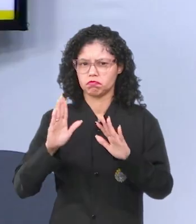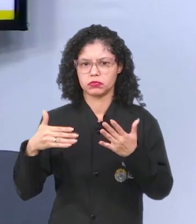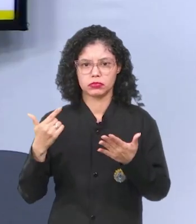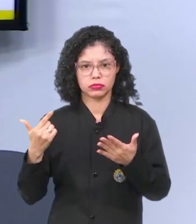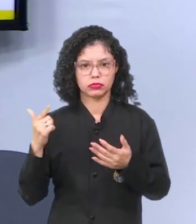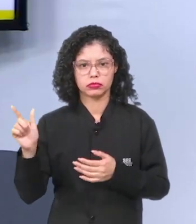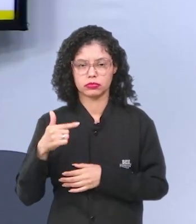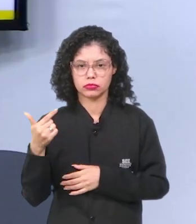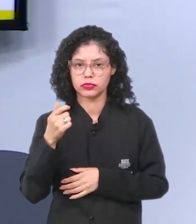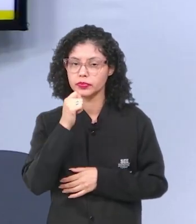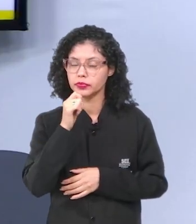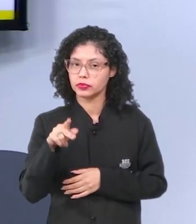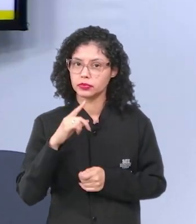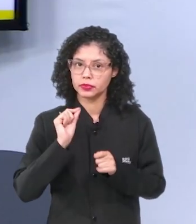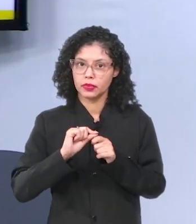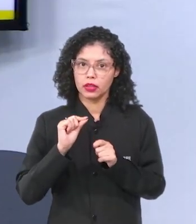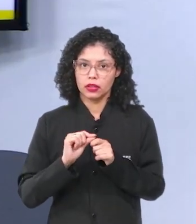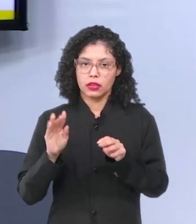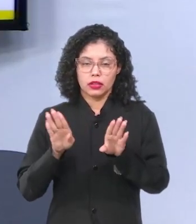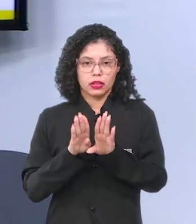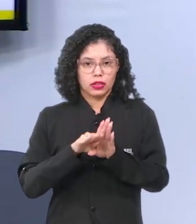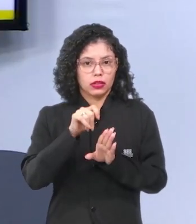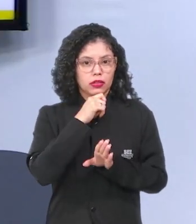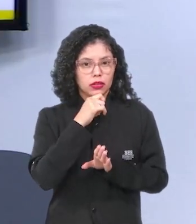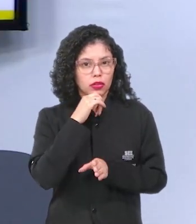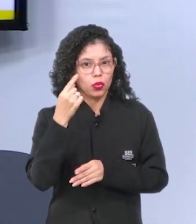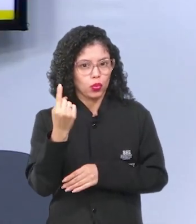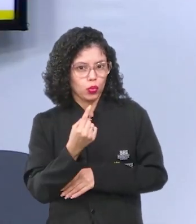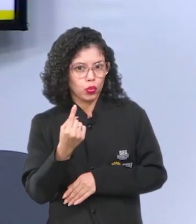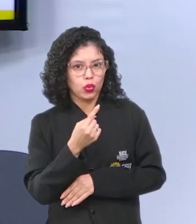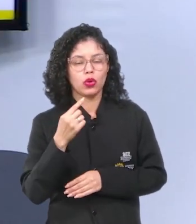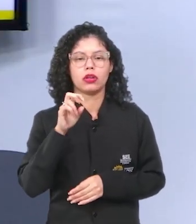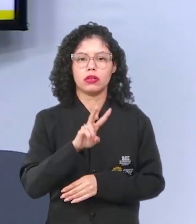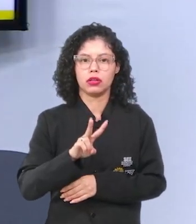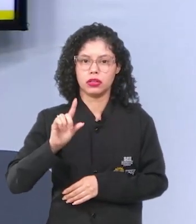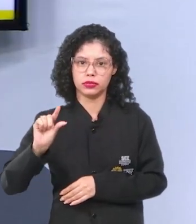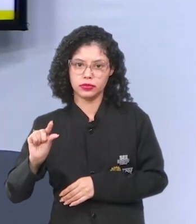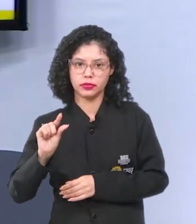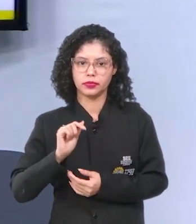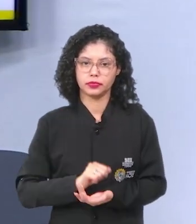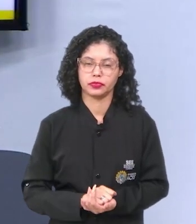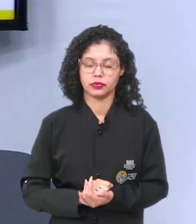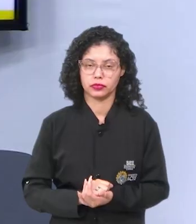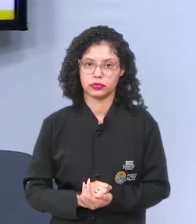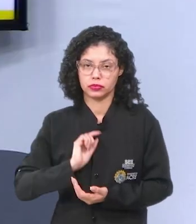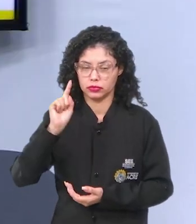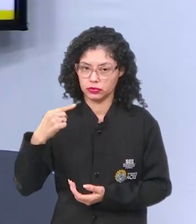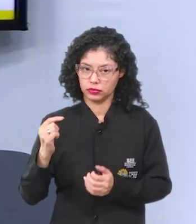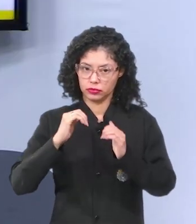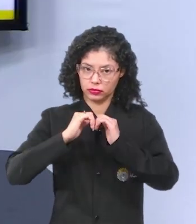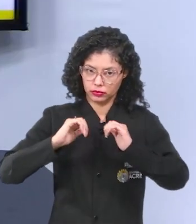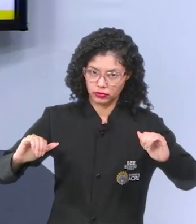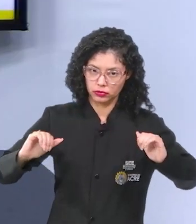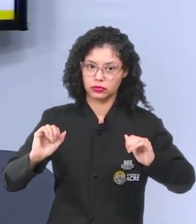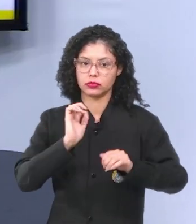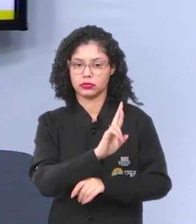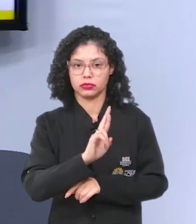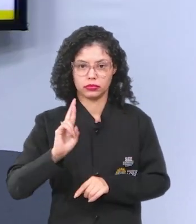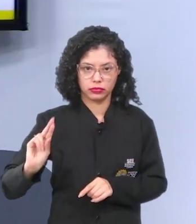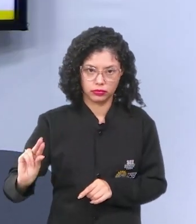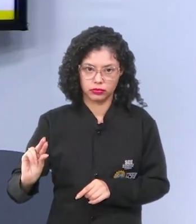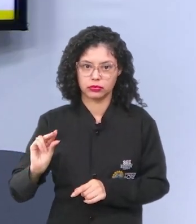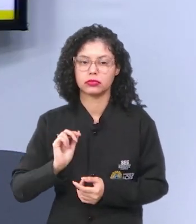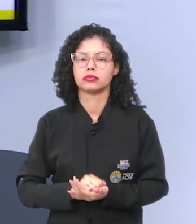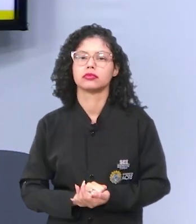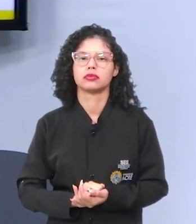outra. Então, se eu faço o cruzamento de um Vzão, Vzinho, e depois eu separo do Rzão, Rzinho, vai dar a